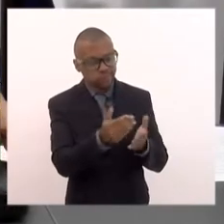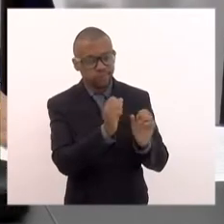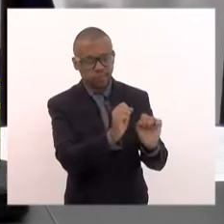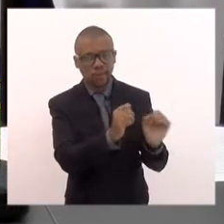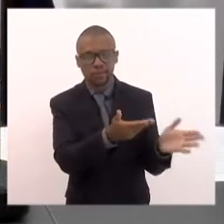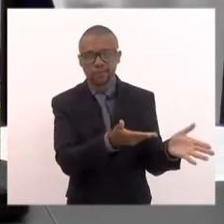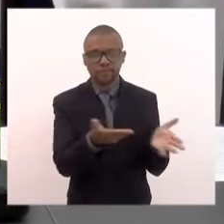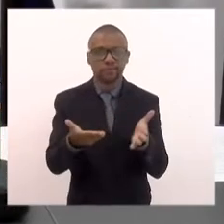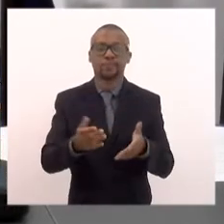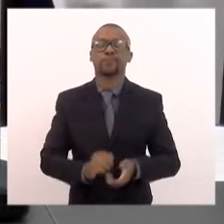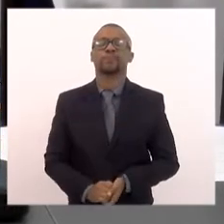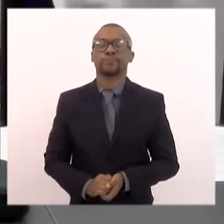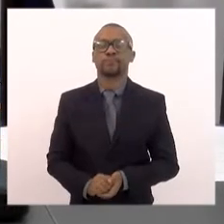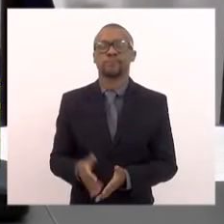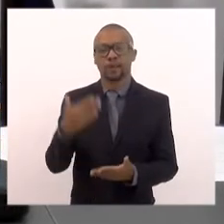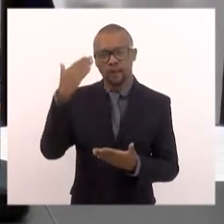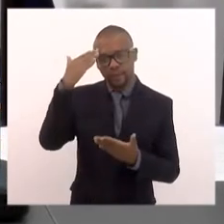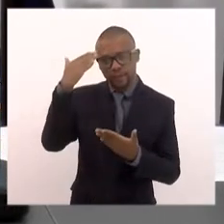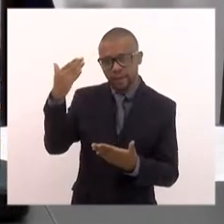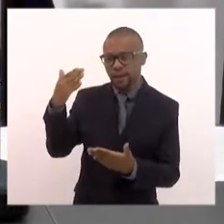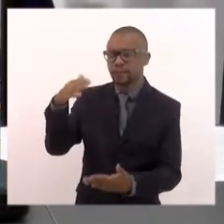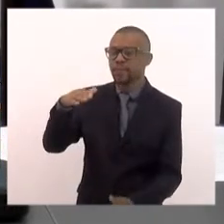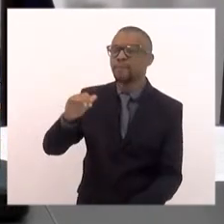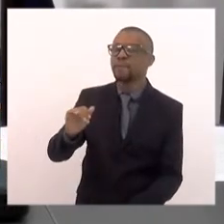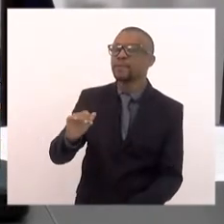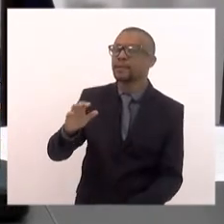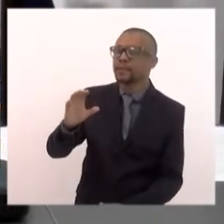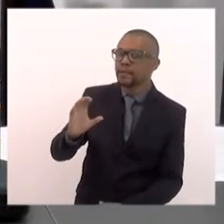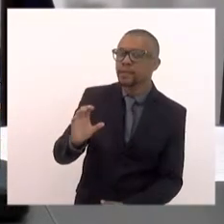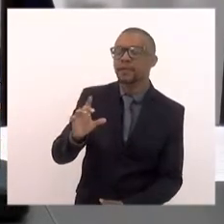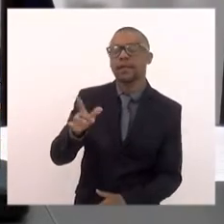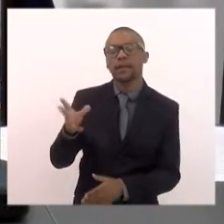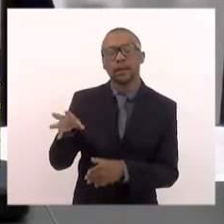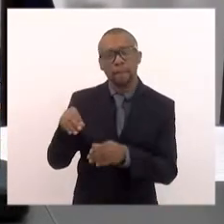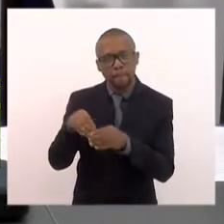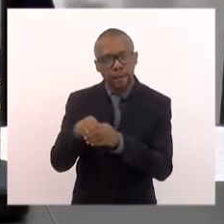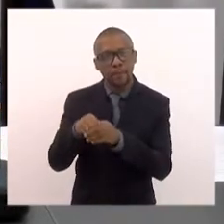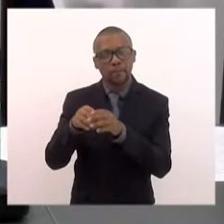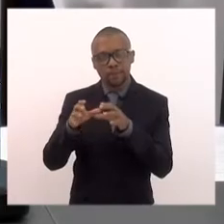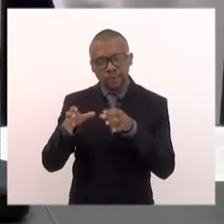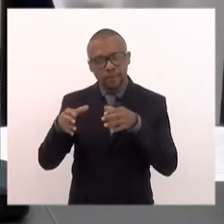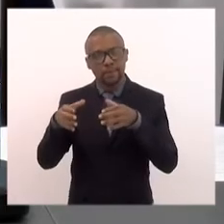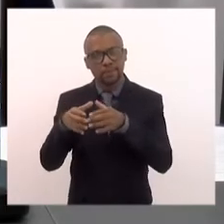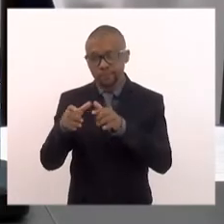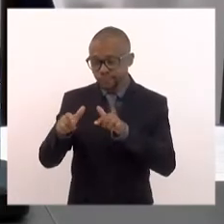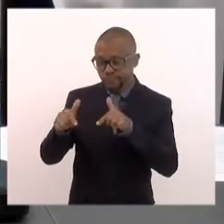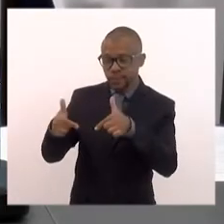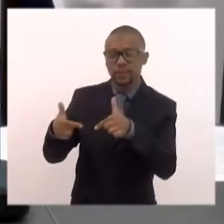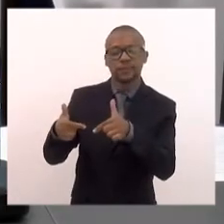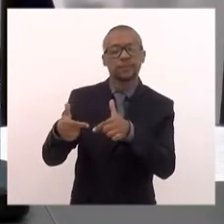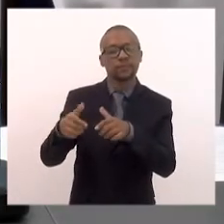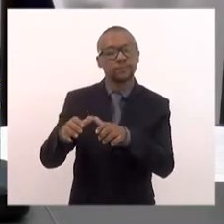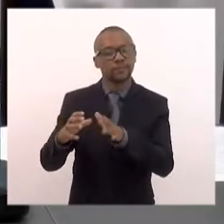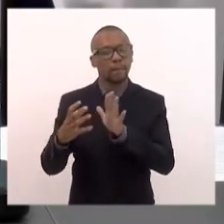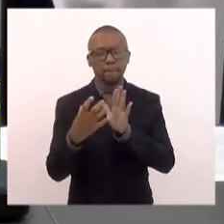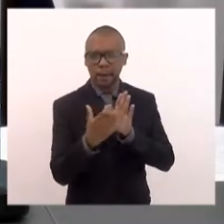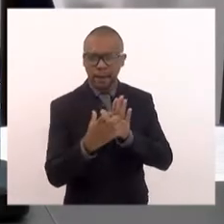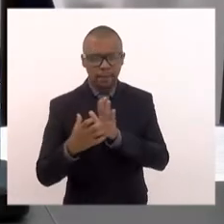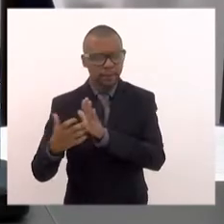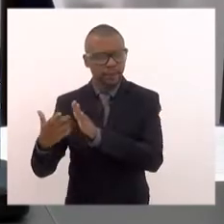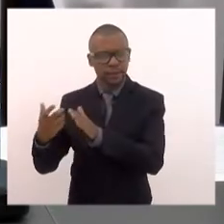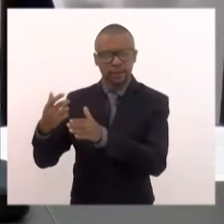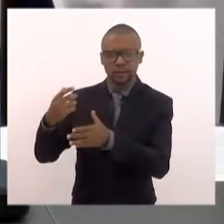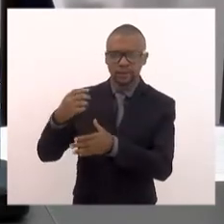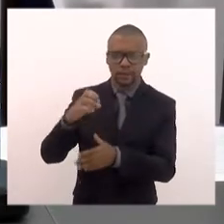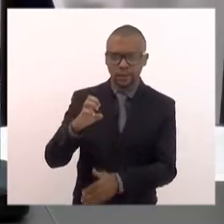Min, que preside a comissão do Cumpras, que é membro da Frente Parlamentar de Ecosol e que dirige conosco aqui, faz